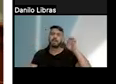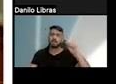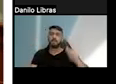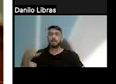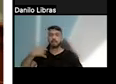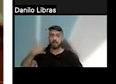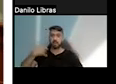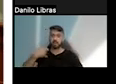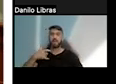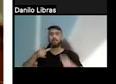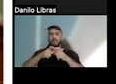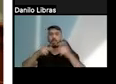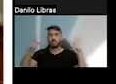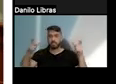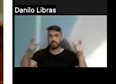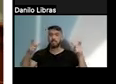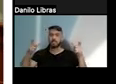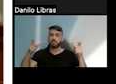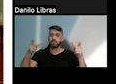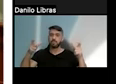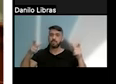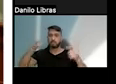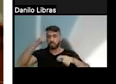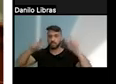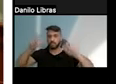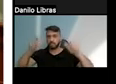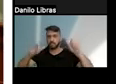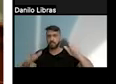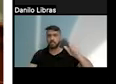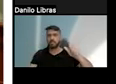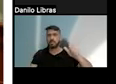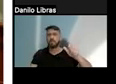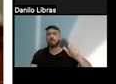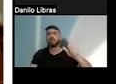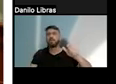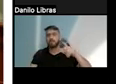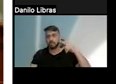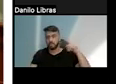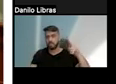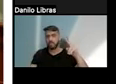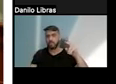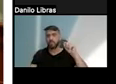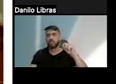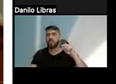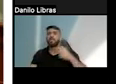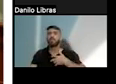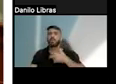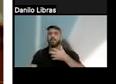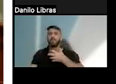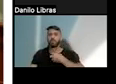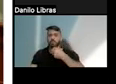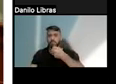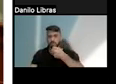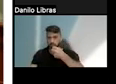A maioria dos pacientes, inclusive dos indivíduos da coorte do Stanley Brain Bank, foram pacientes que se suicidaram, que a gente não